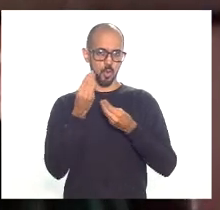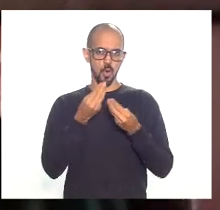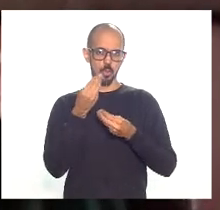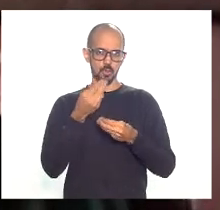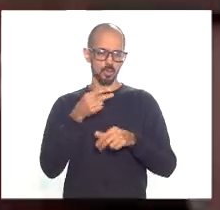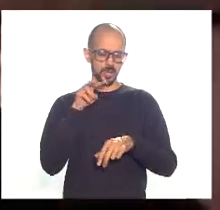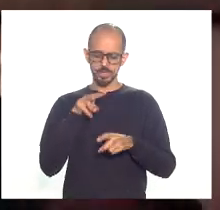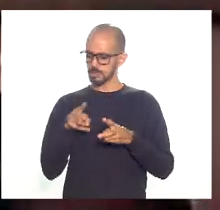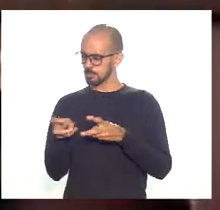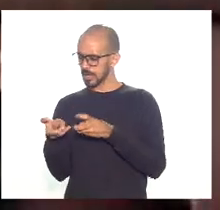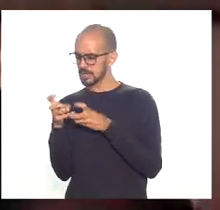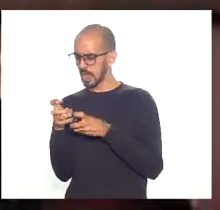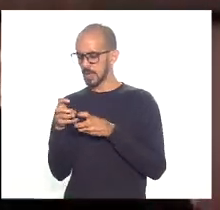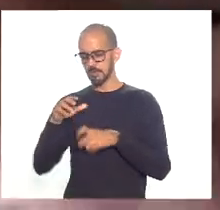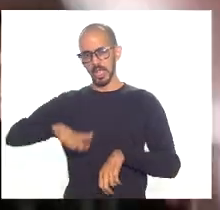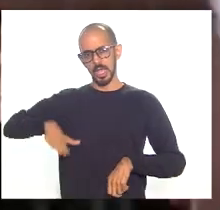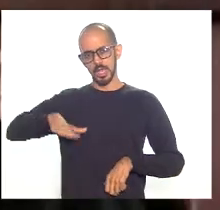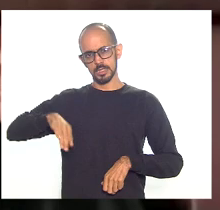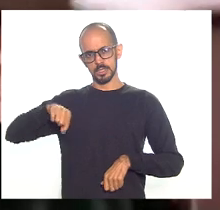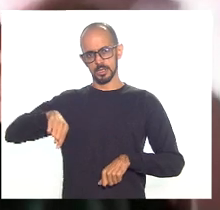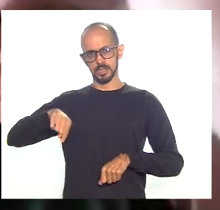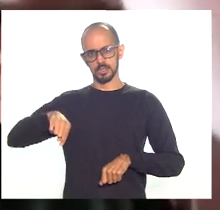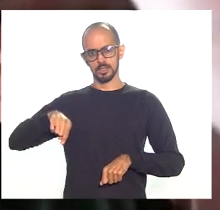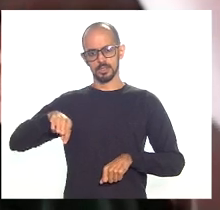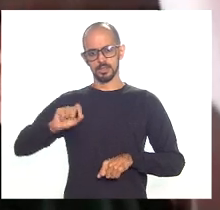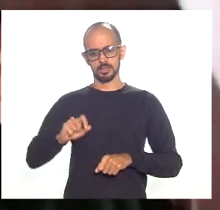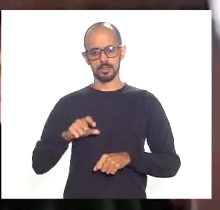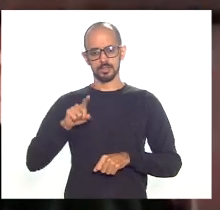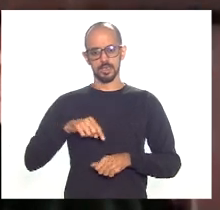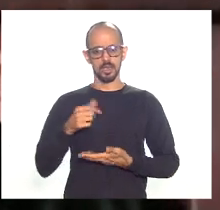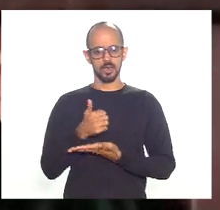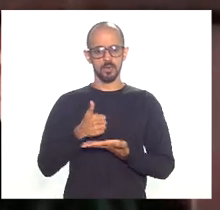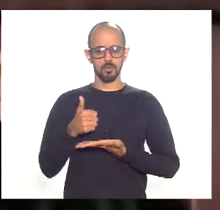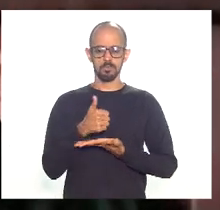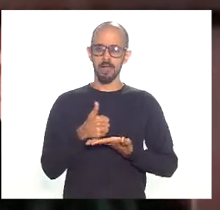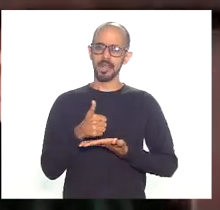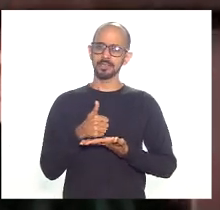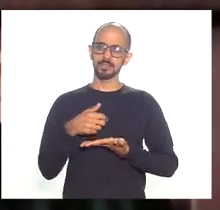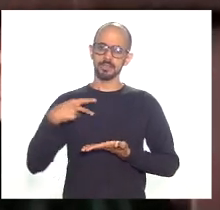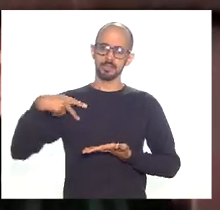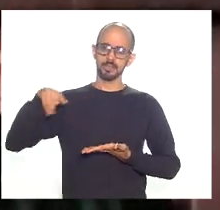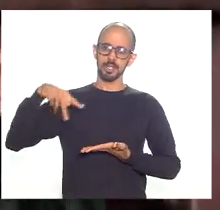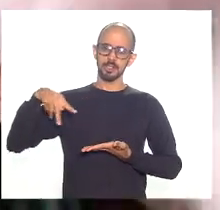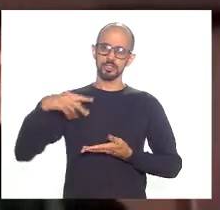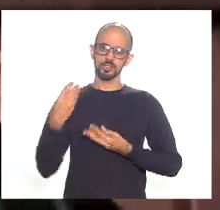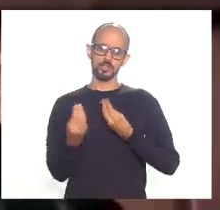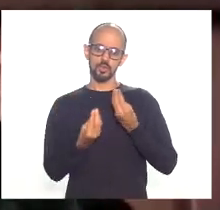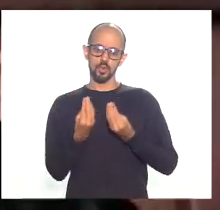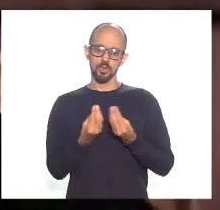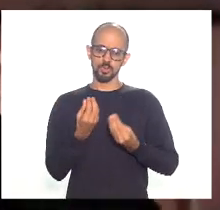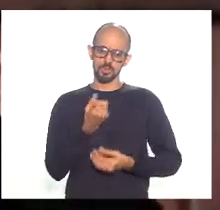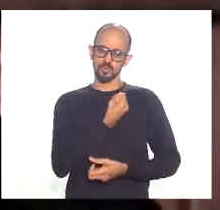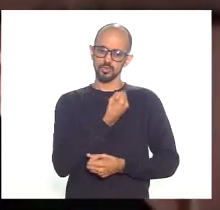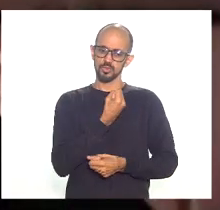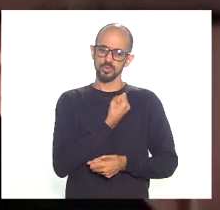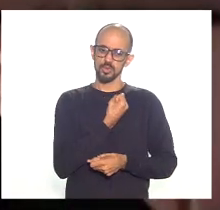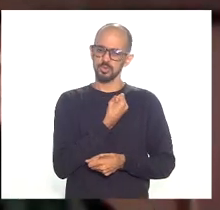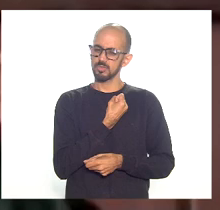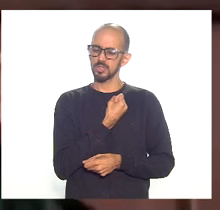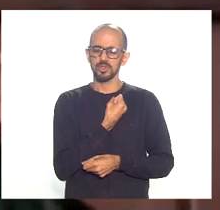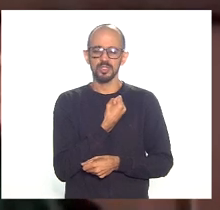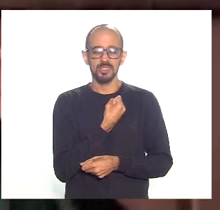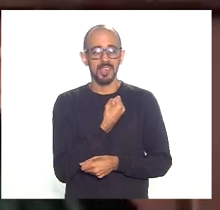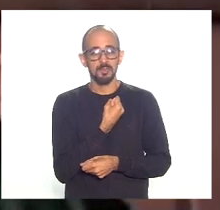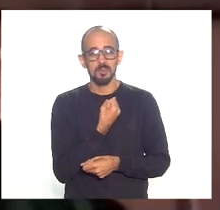a infância, isso com base em alguns números de violência letal muito,